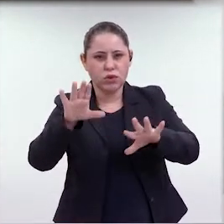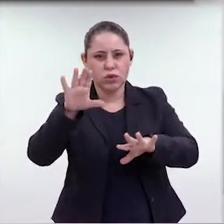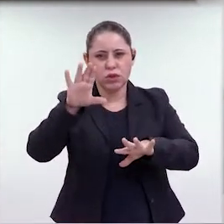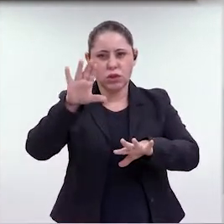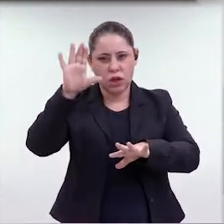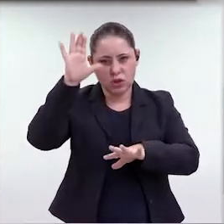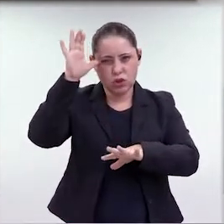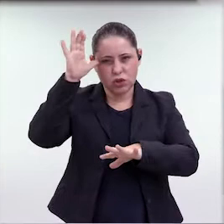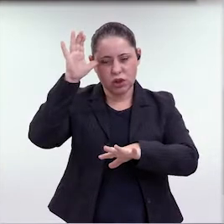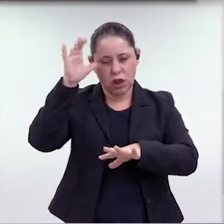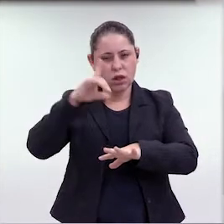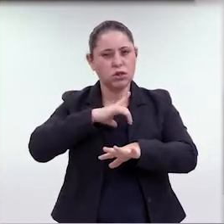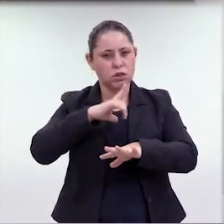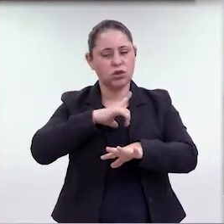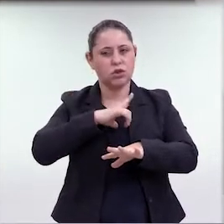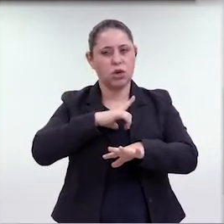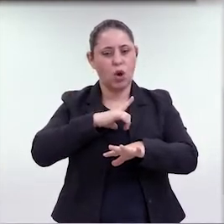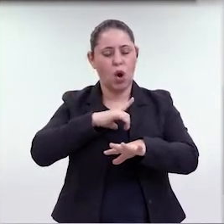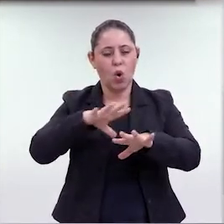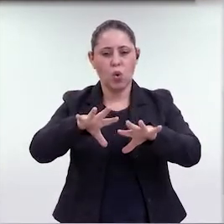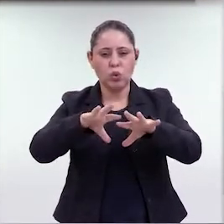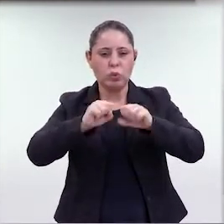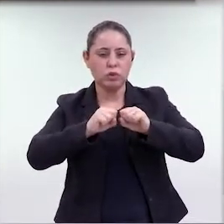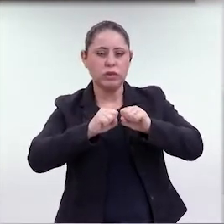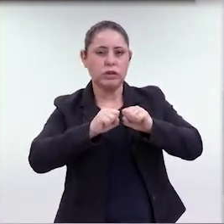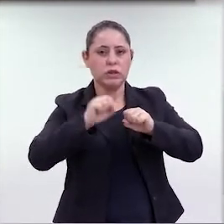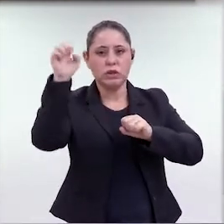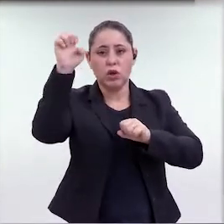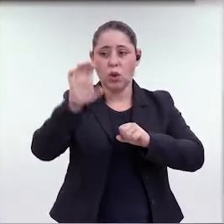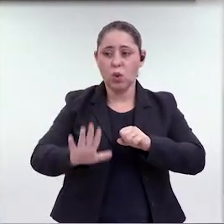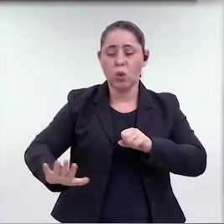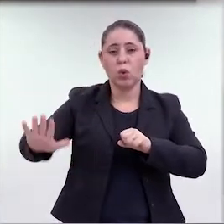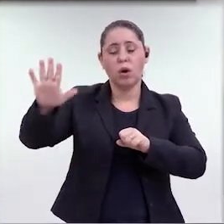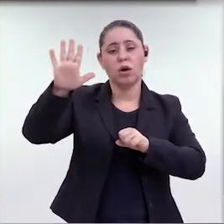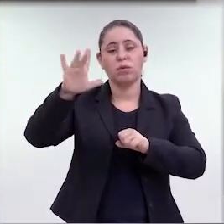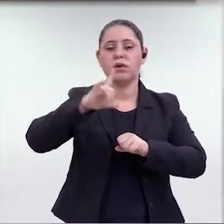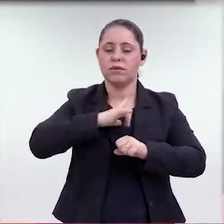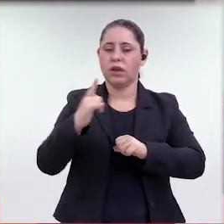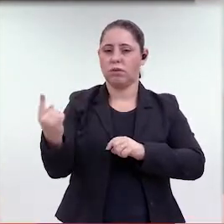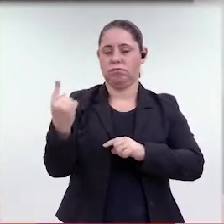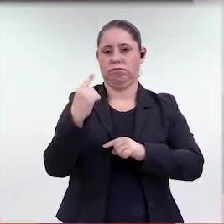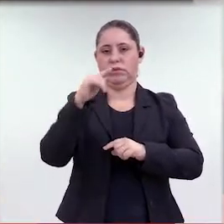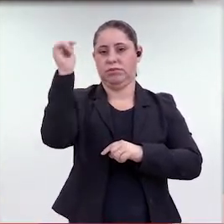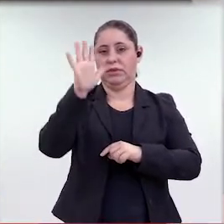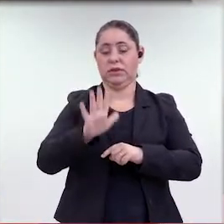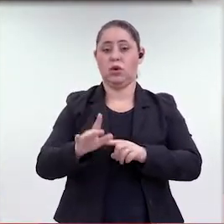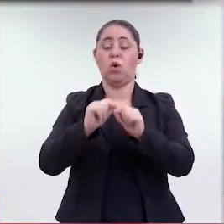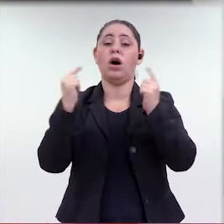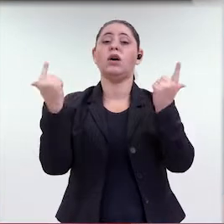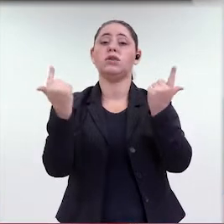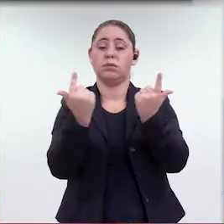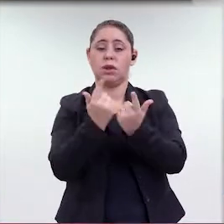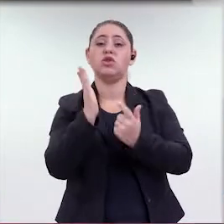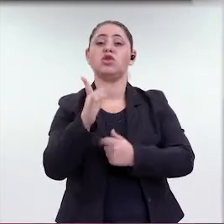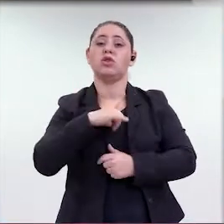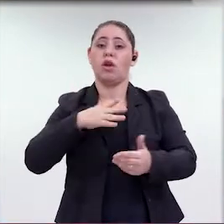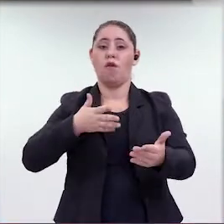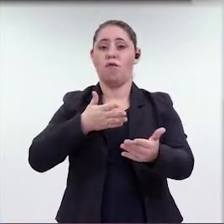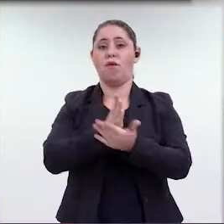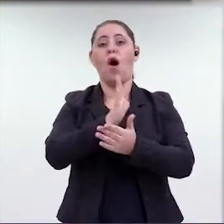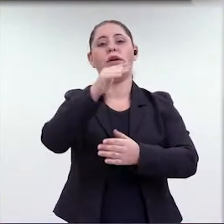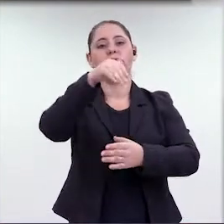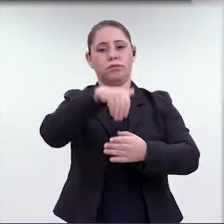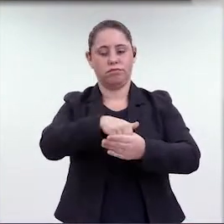tinha essa expectativa, né, já tinha contaminados na Europa e vinha para o Brasil, aqui a Assembleia Legislativa de Mato Grosso do Sul já